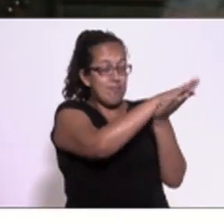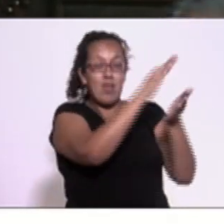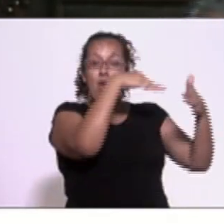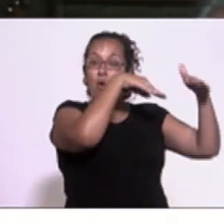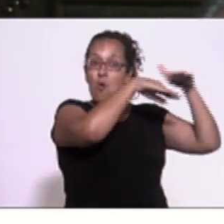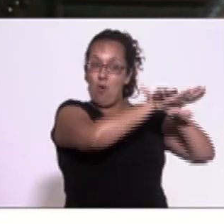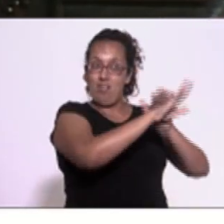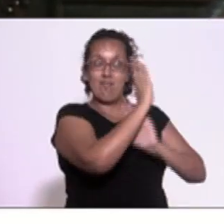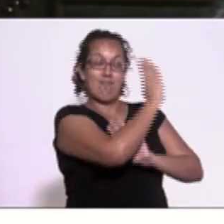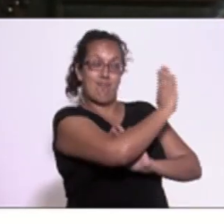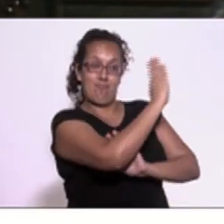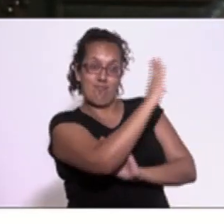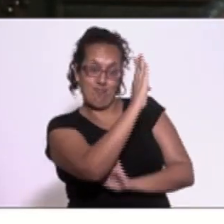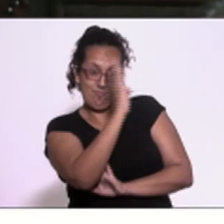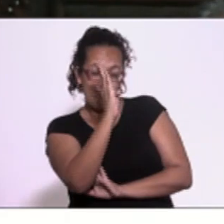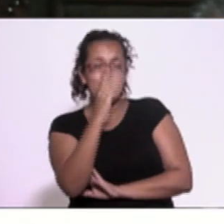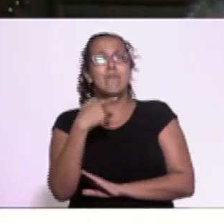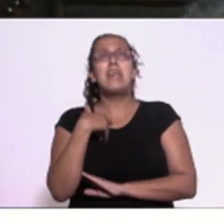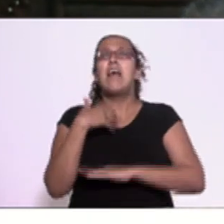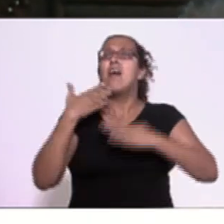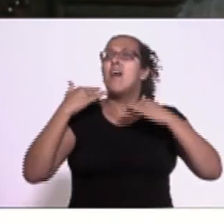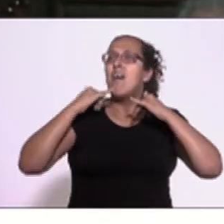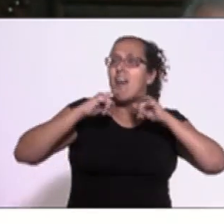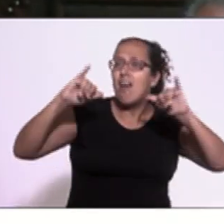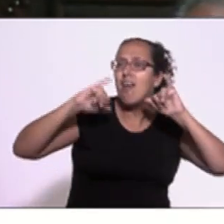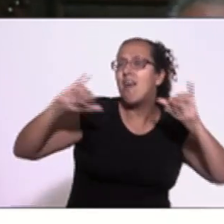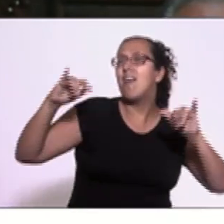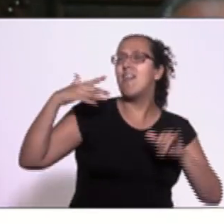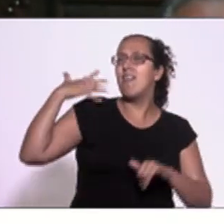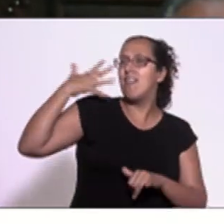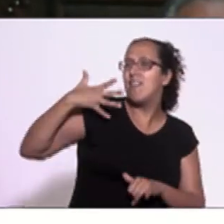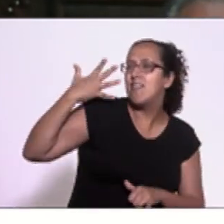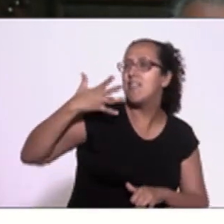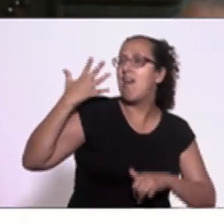Humanidade. As campanhas eram inspiradas